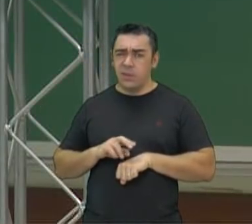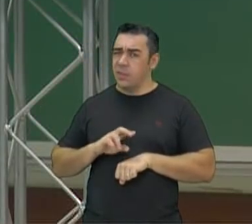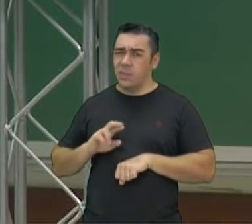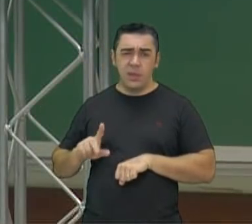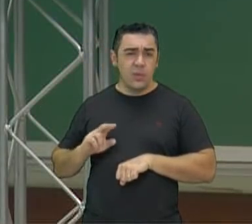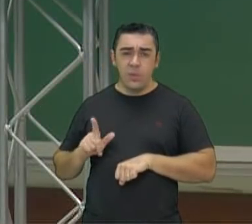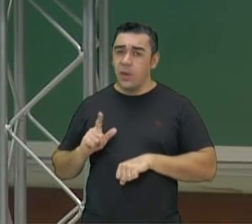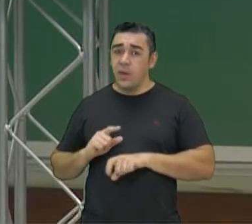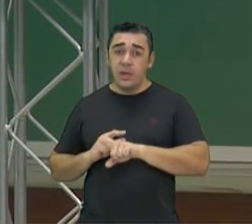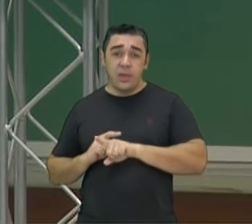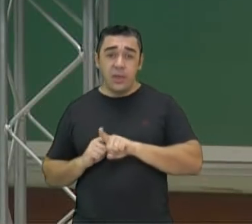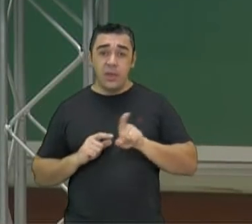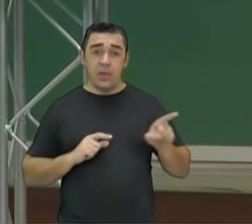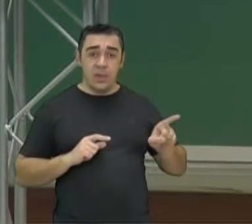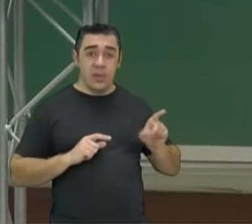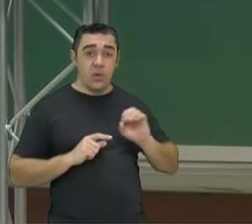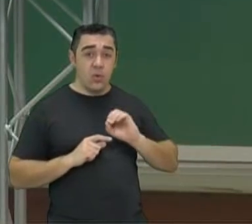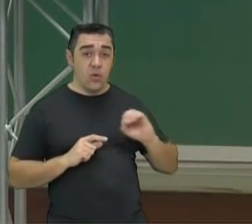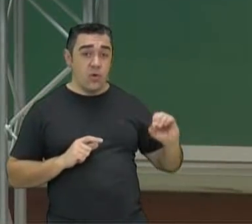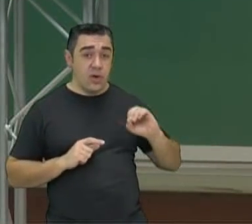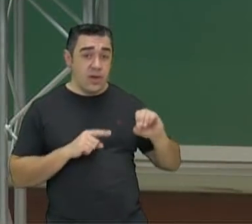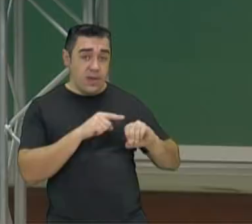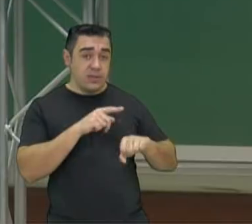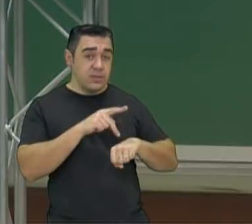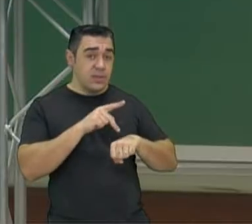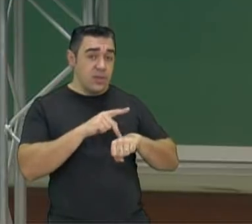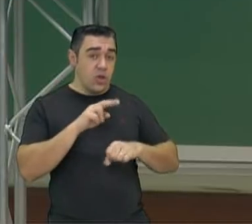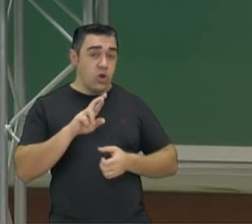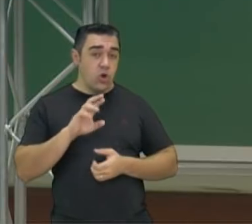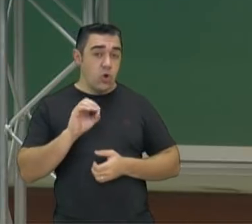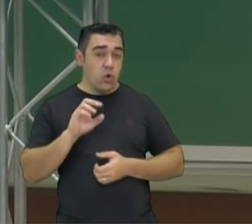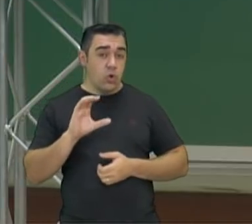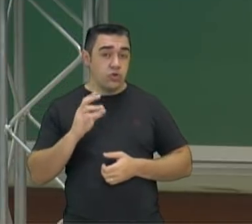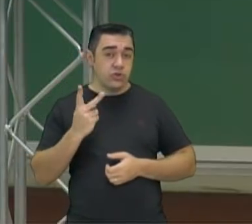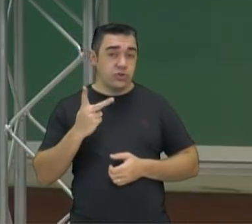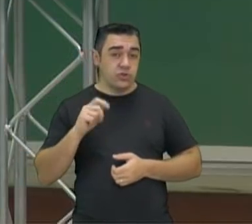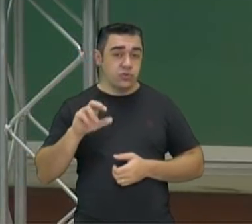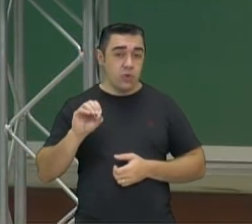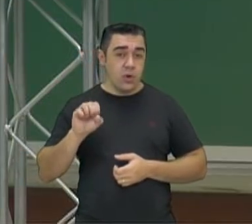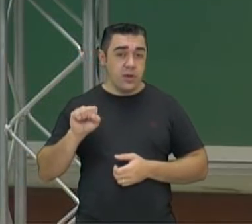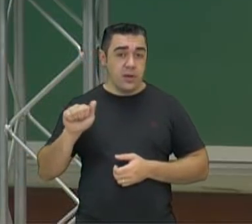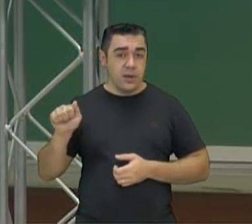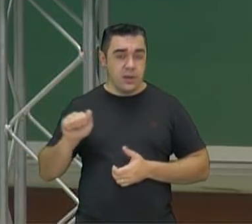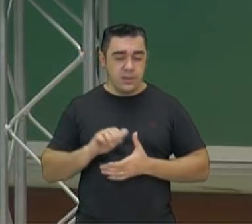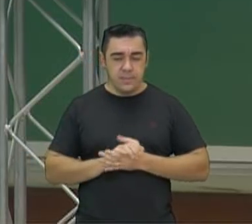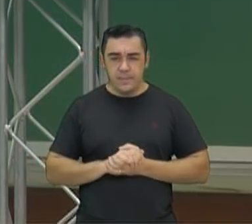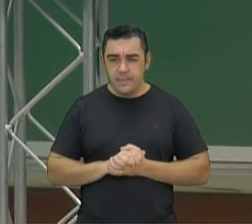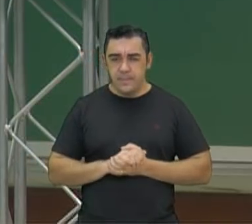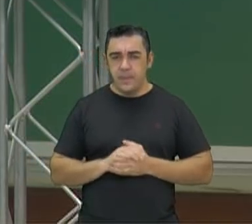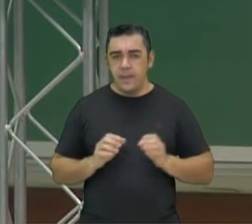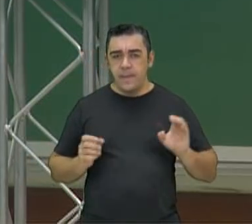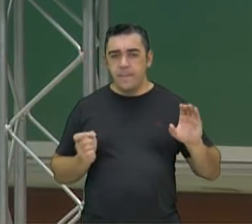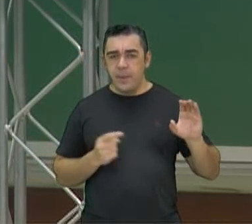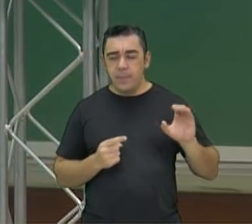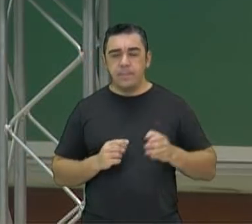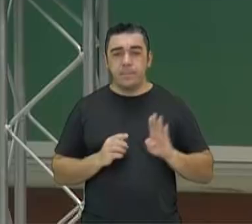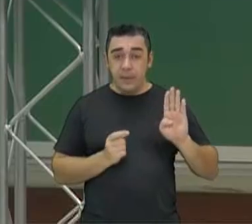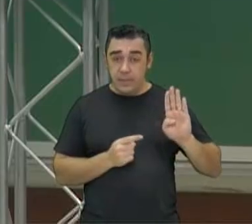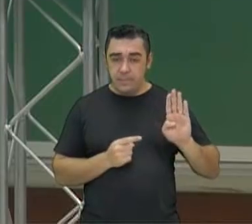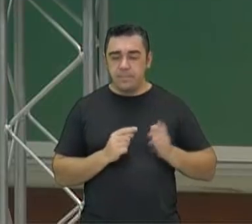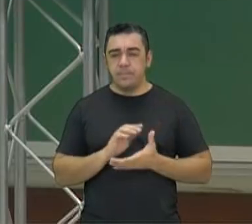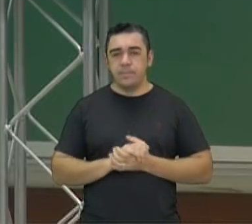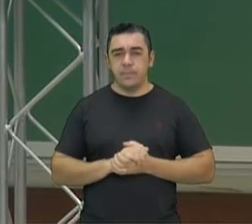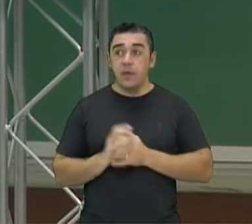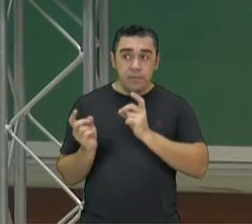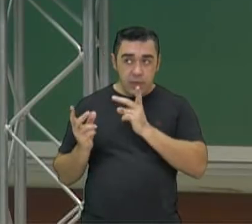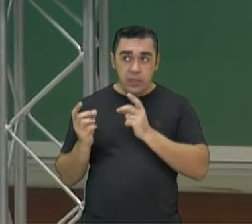Não, nós vimos no relevo. A rochosa está no oeste. Legal, muito bem. Ô, professor, e a letra B? O México é um grande exportador